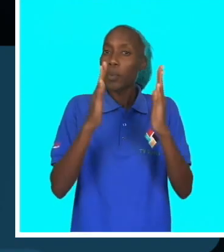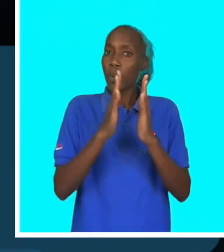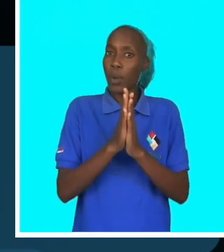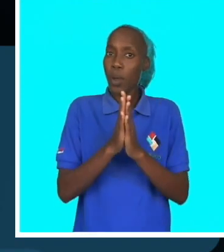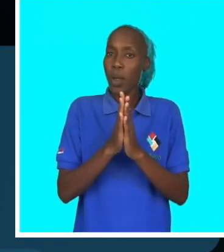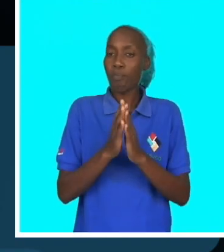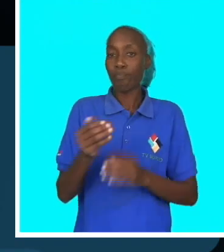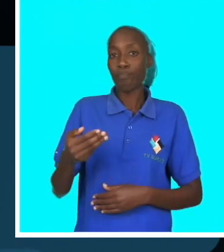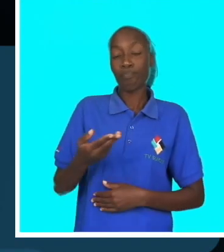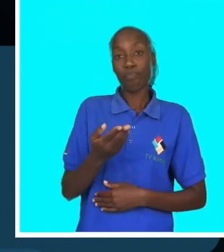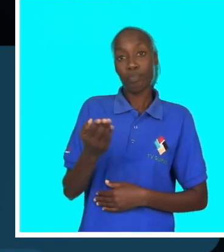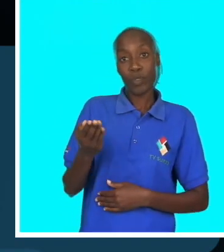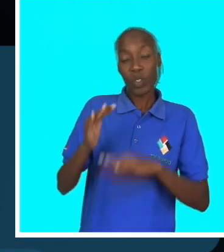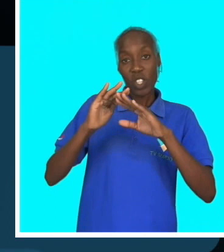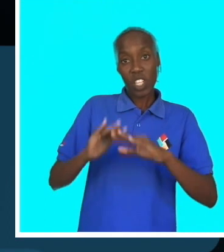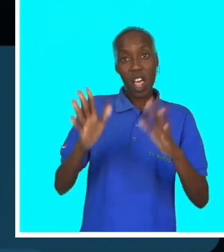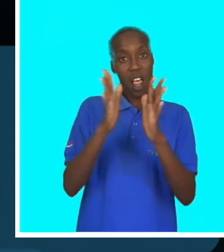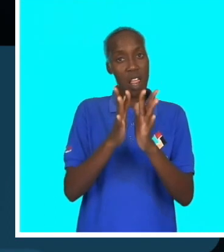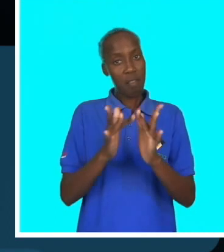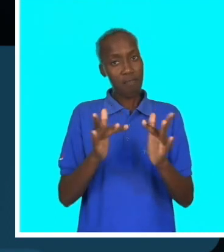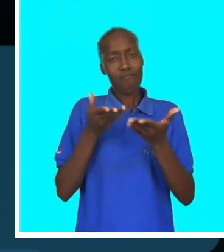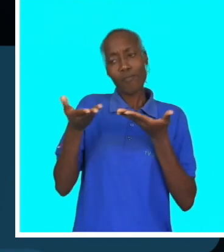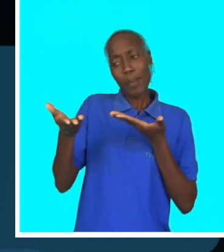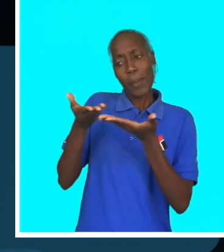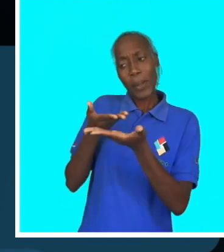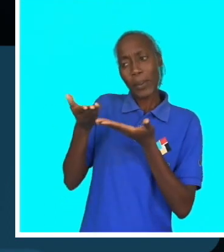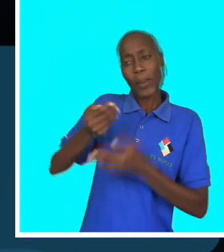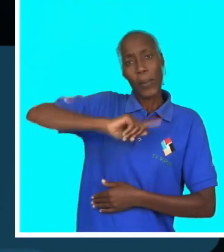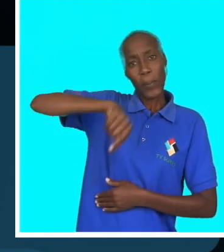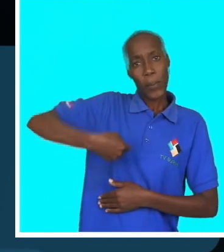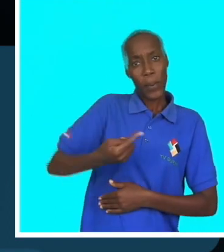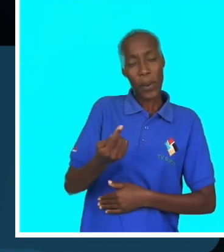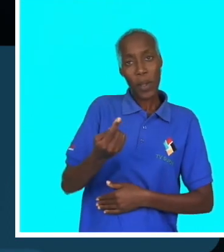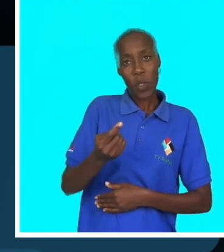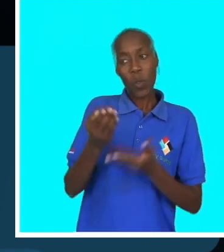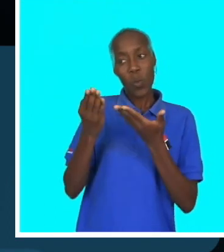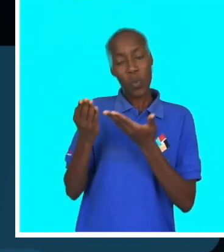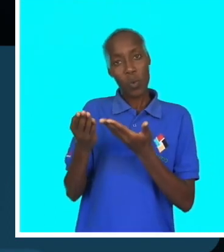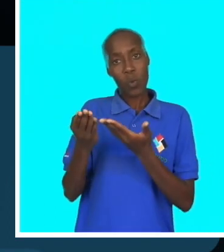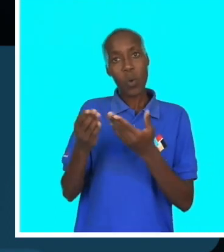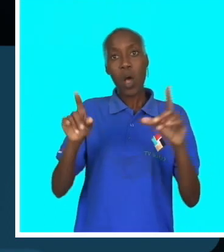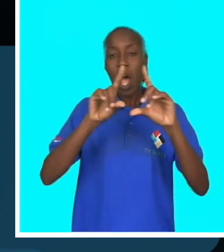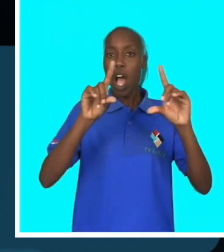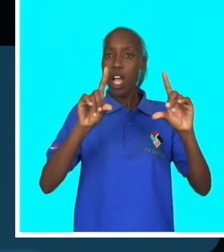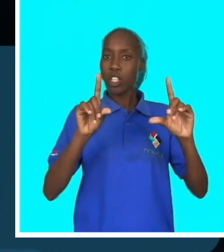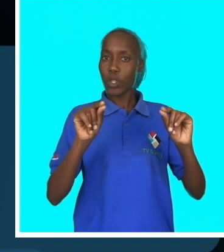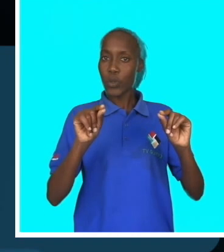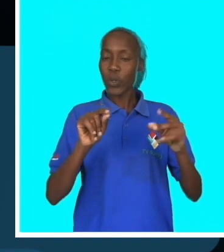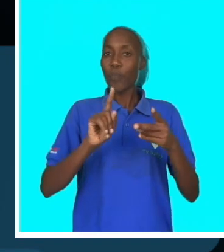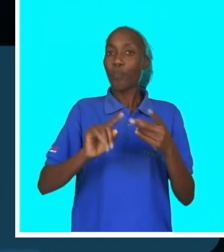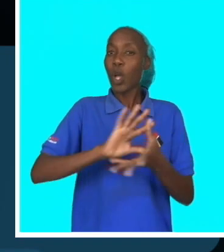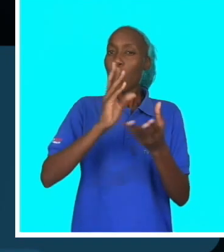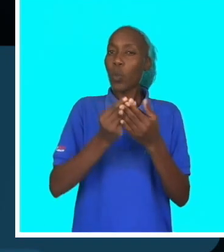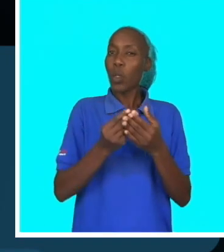ter partilhado connosco a sua trajetória, não é? Assim, caro amigo telespectador que esteve na nossa